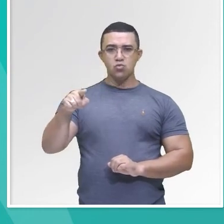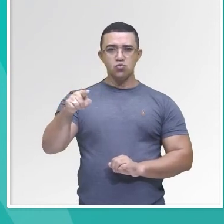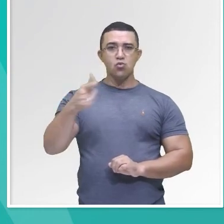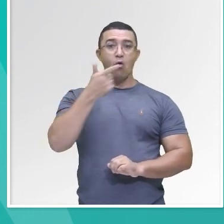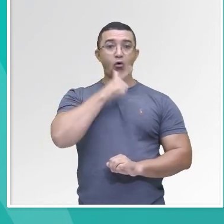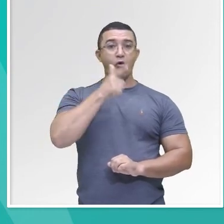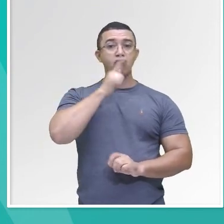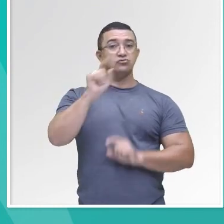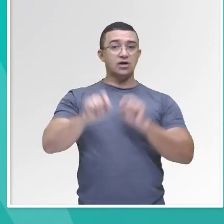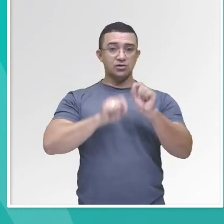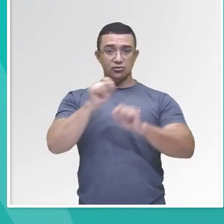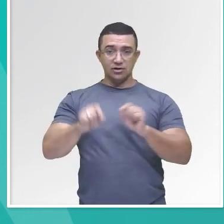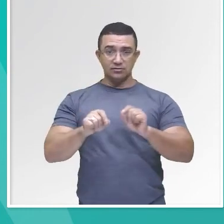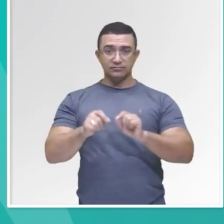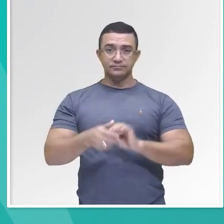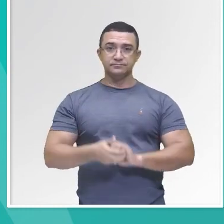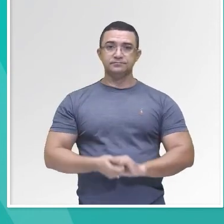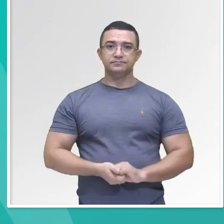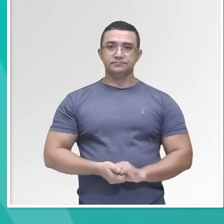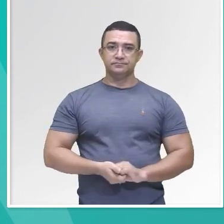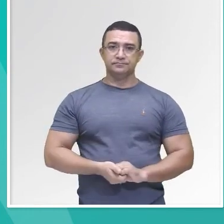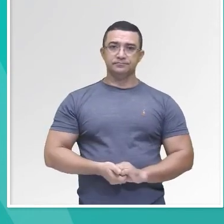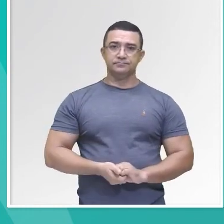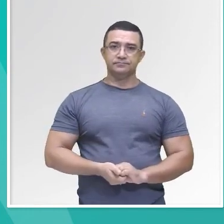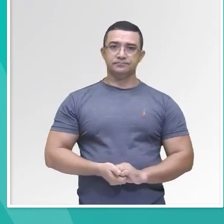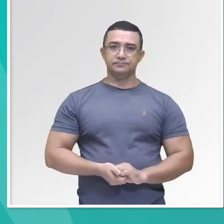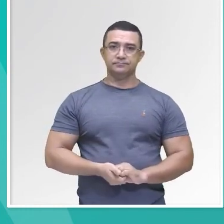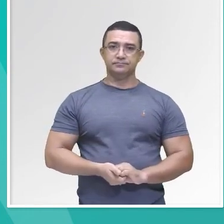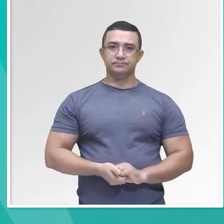seja, ele consegue, deixa eu tirar daqui,